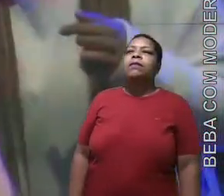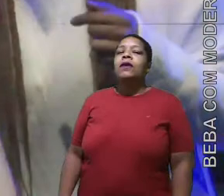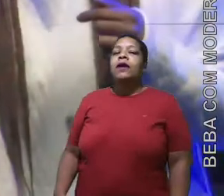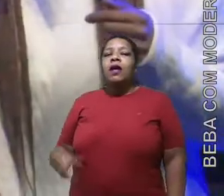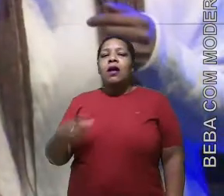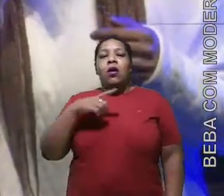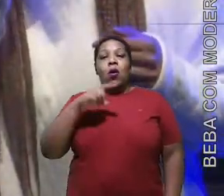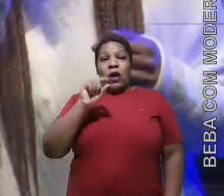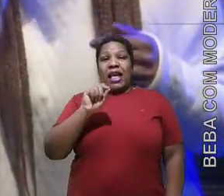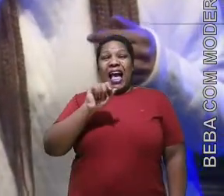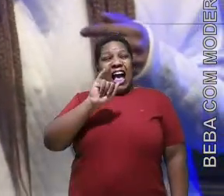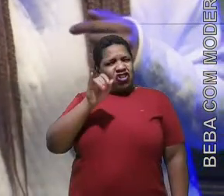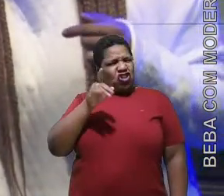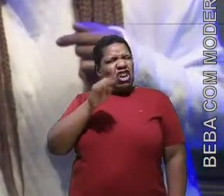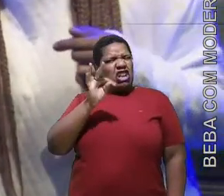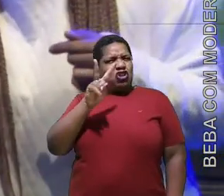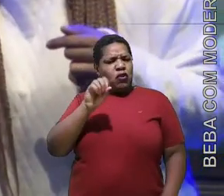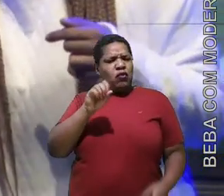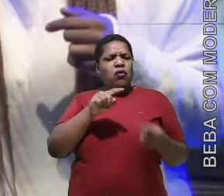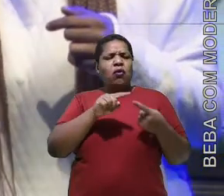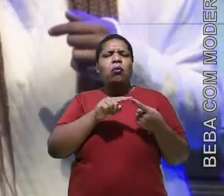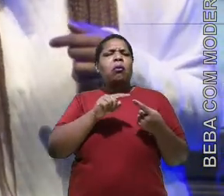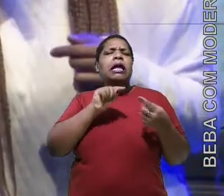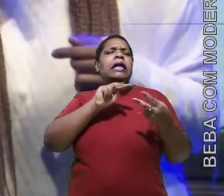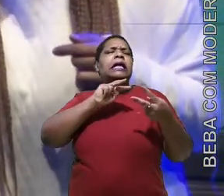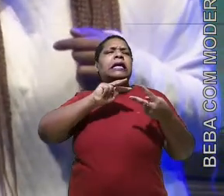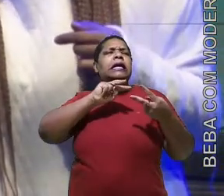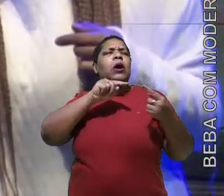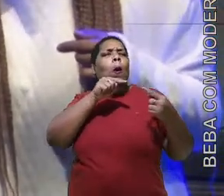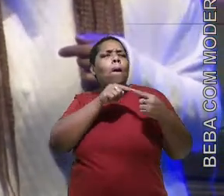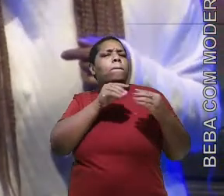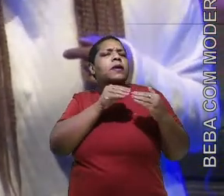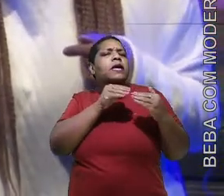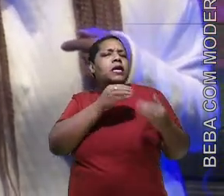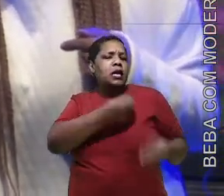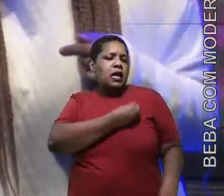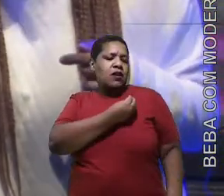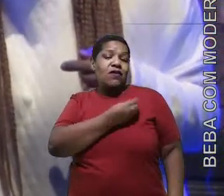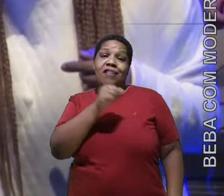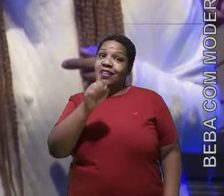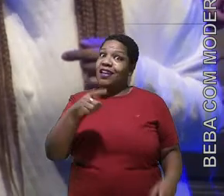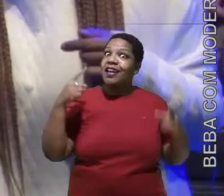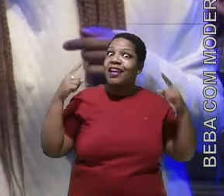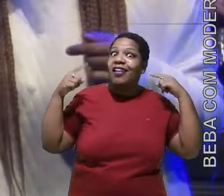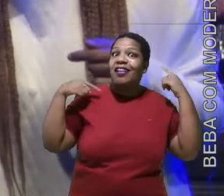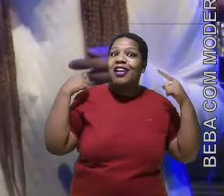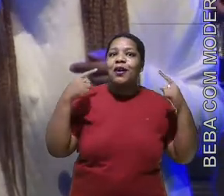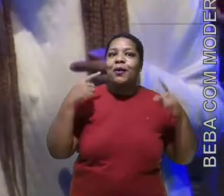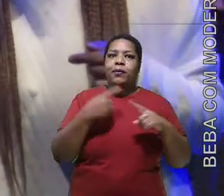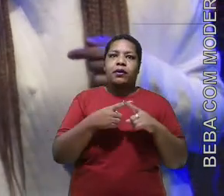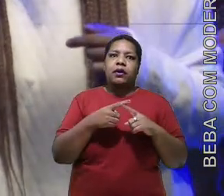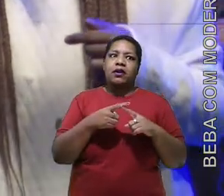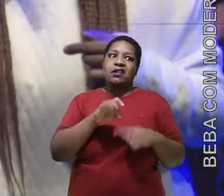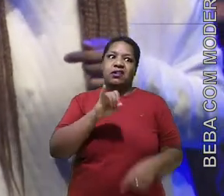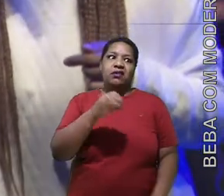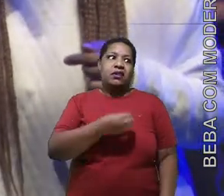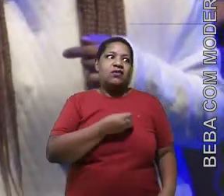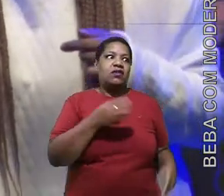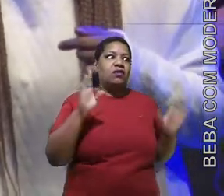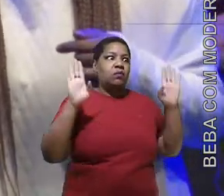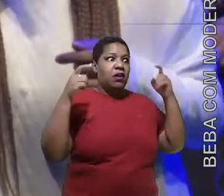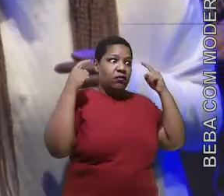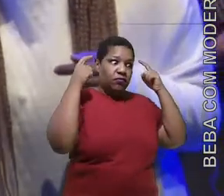digestivo do louca porque não pode manter perigoso